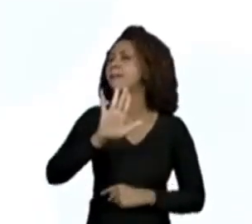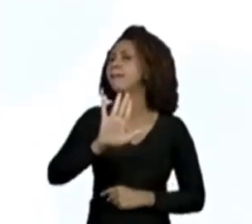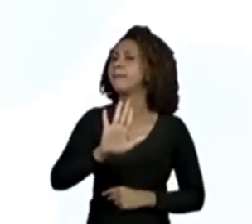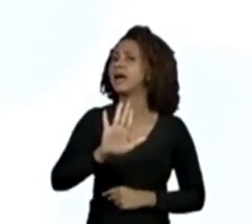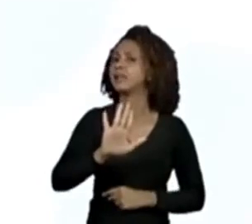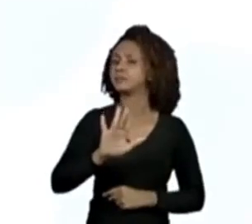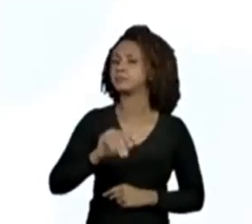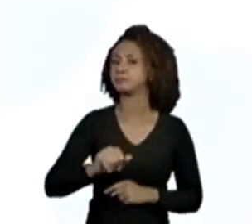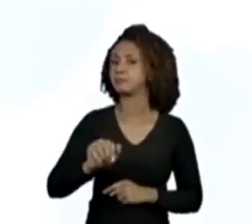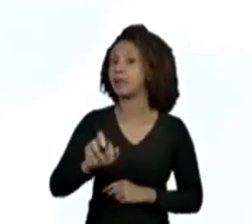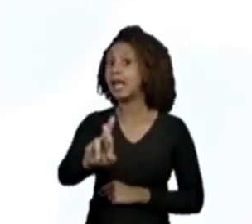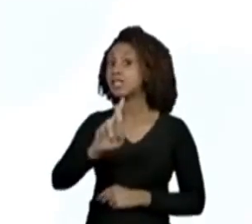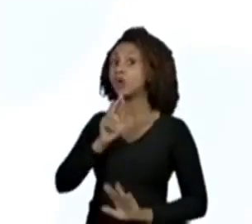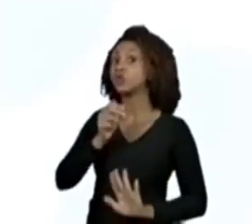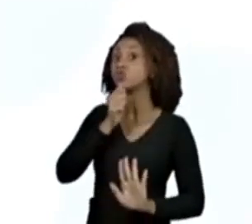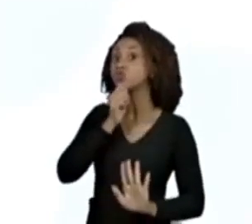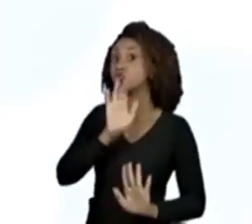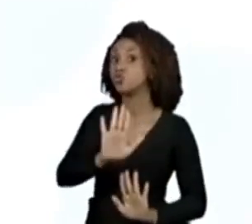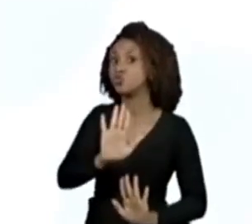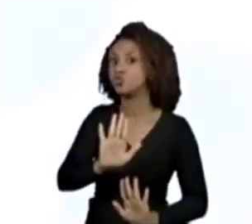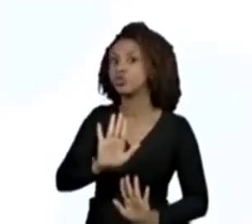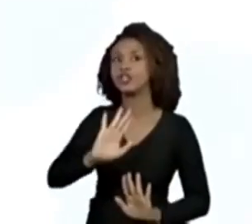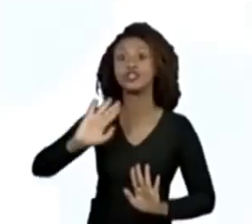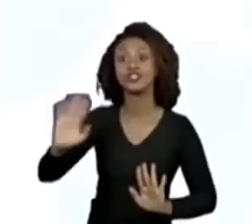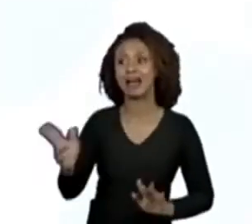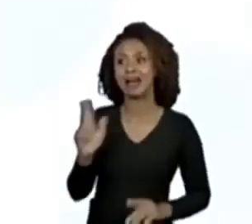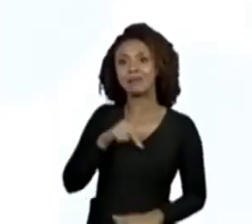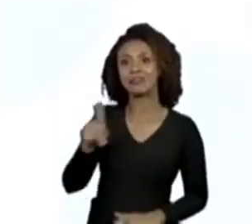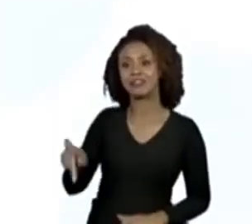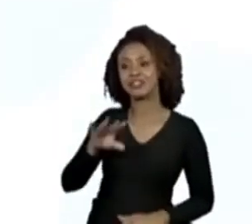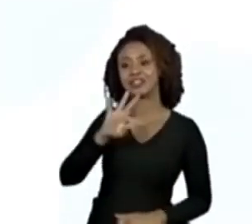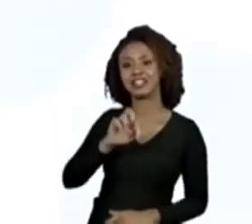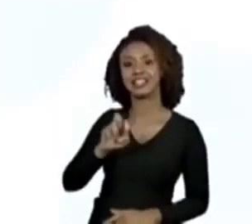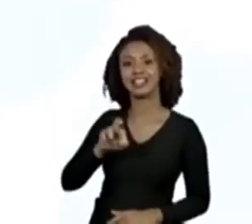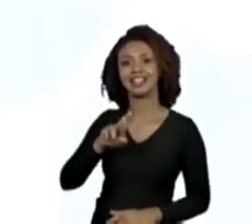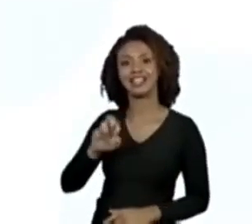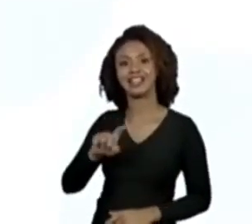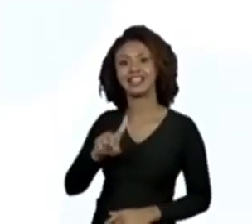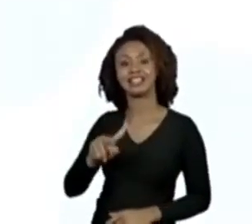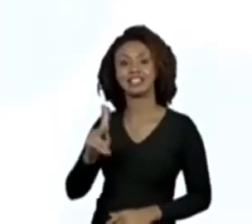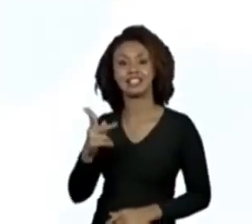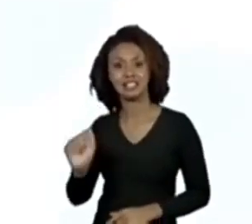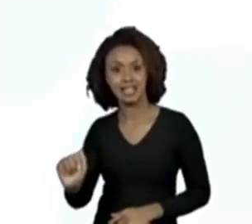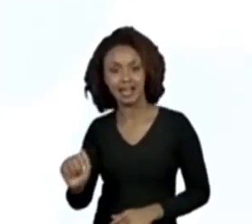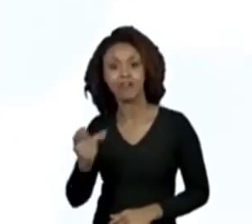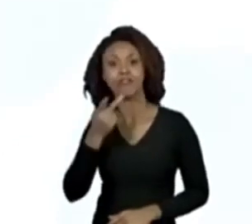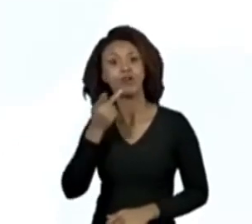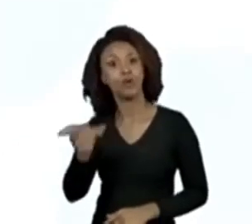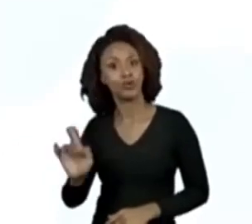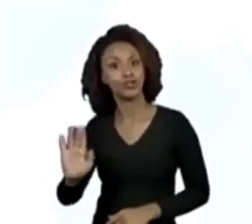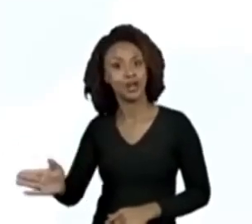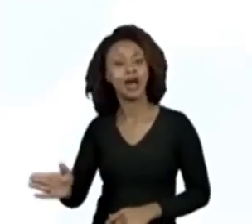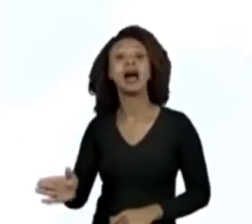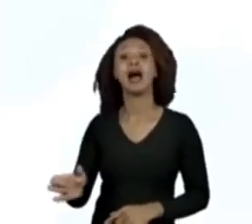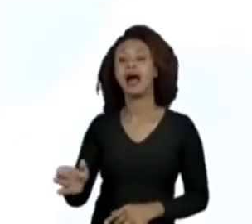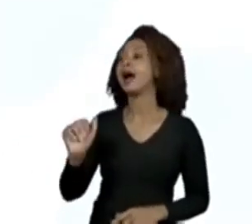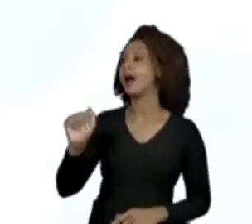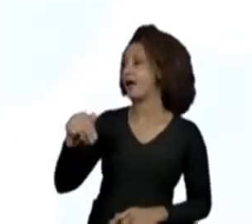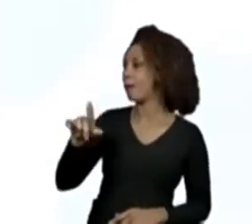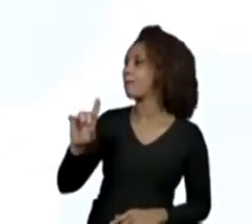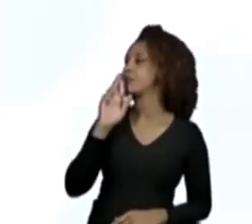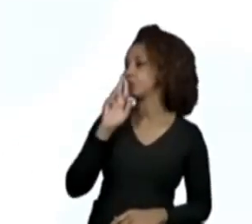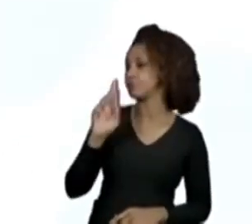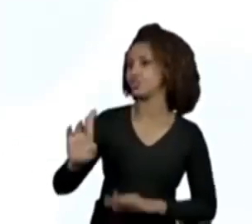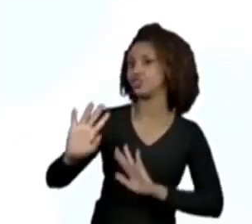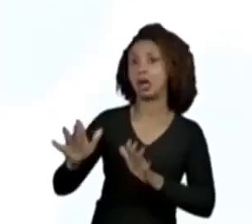vocês me mandarem, olha lá, a professora Terezinha já comentando aí o que a Amanda colocou. Muito bem, Amanda, está